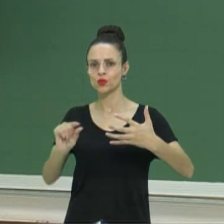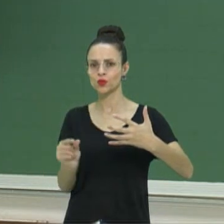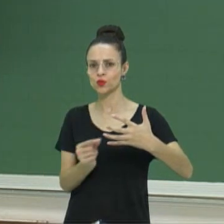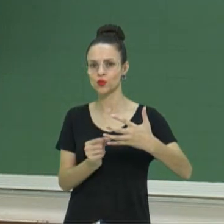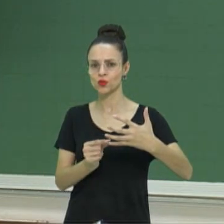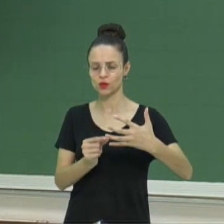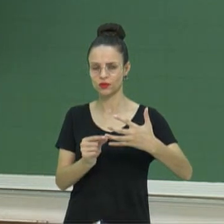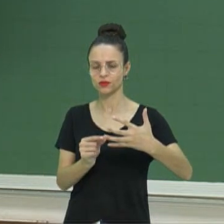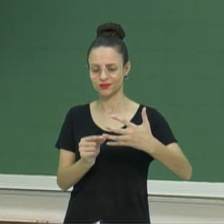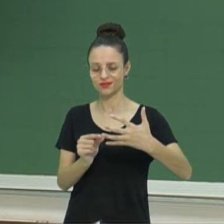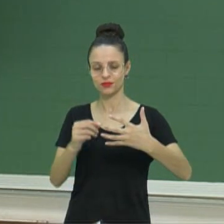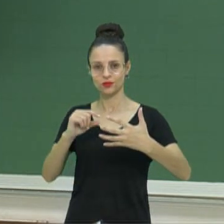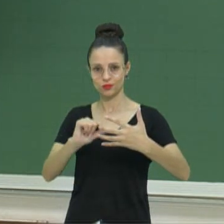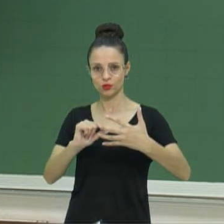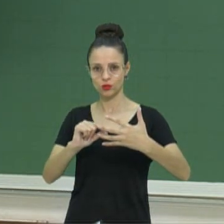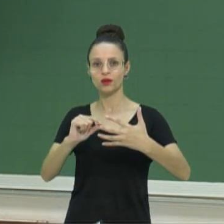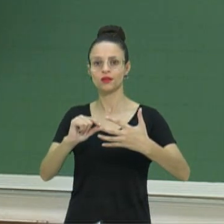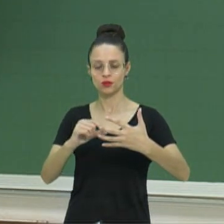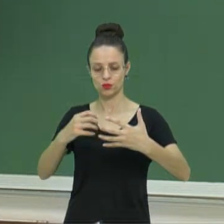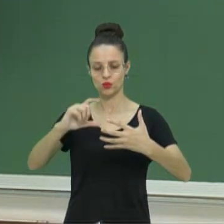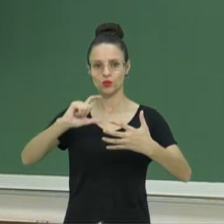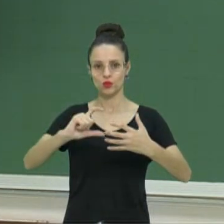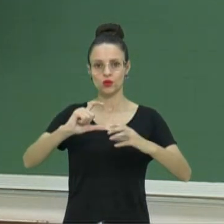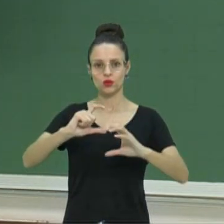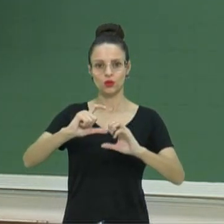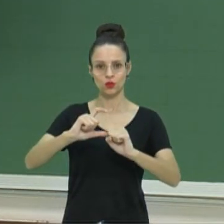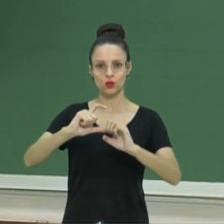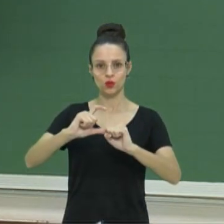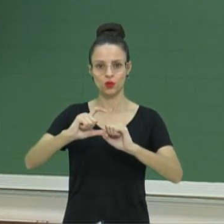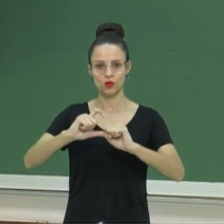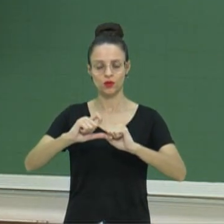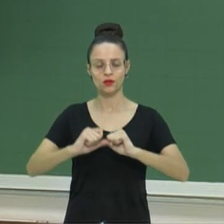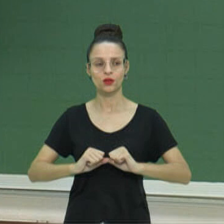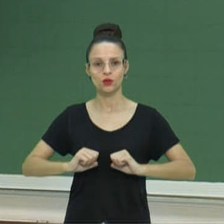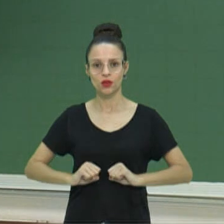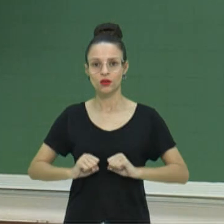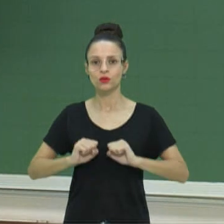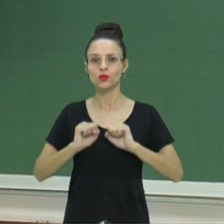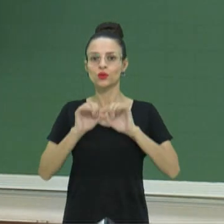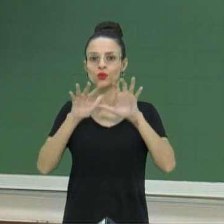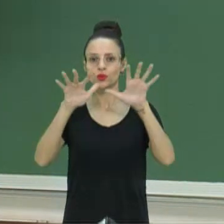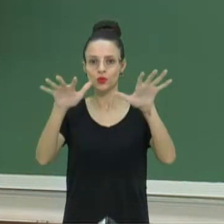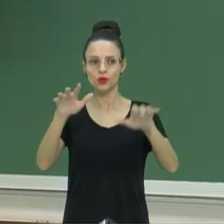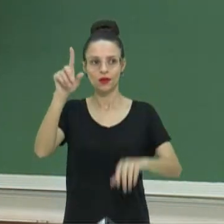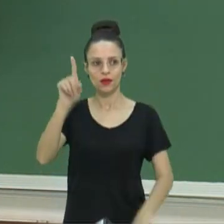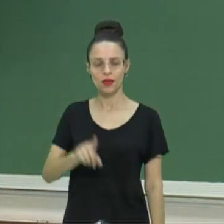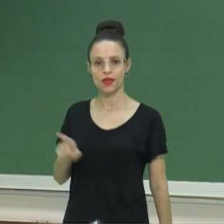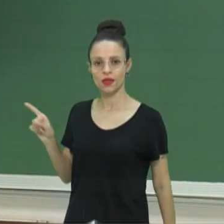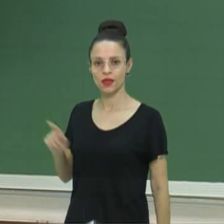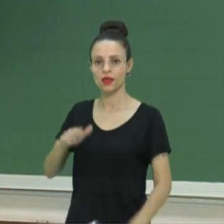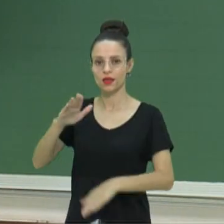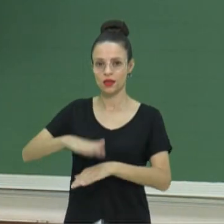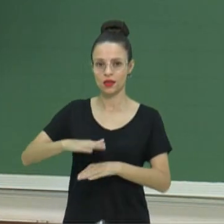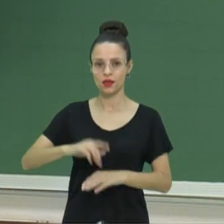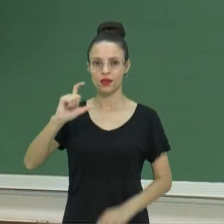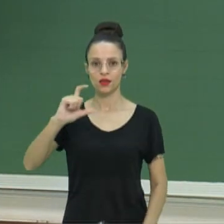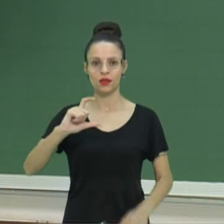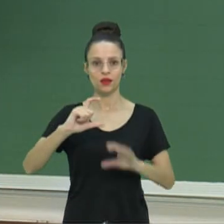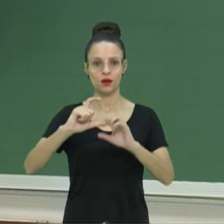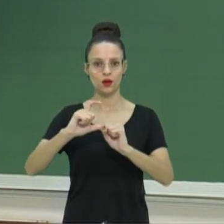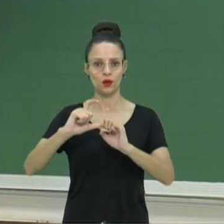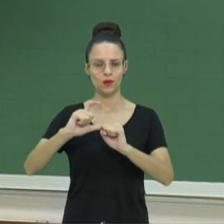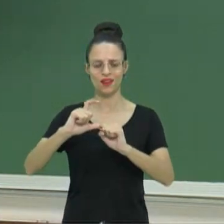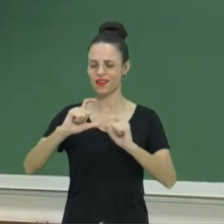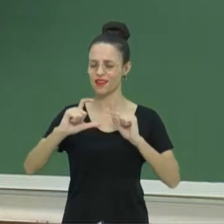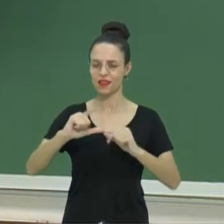também voltando, contraindo os pulmões para expelir o ar, né? Então é esse músculo aqui, o principal músculo